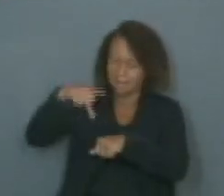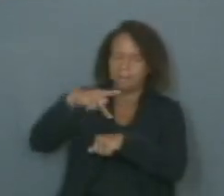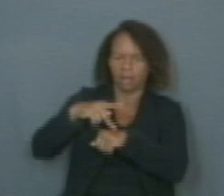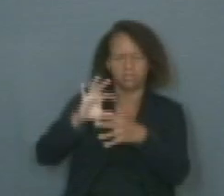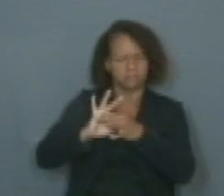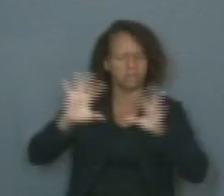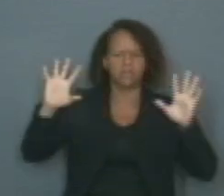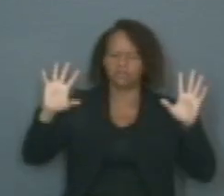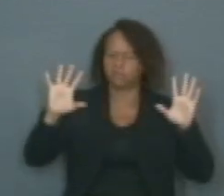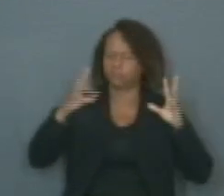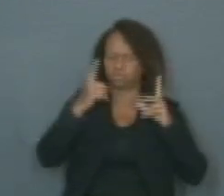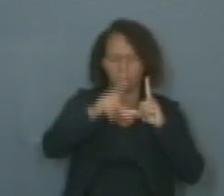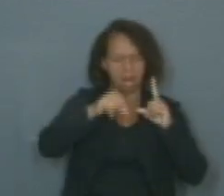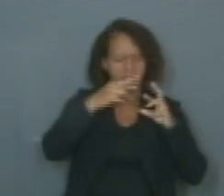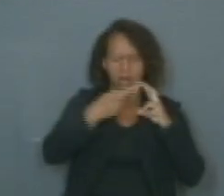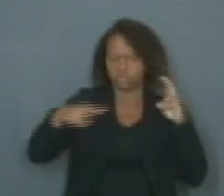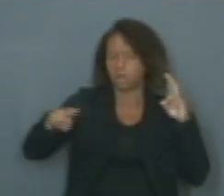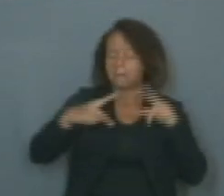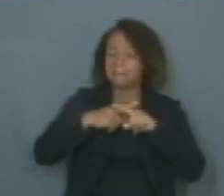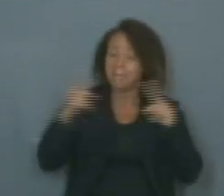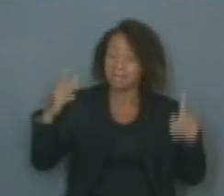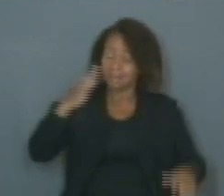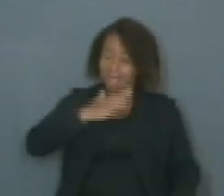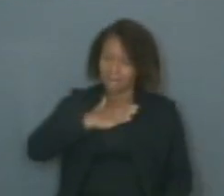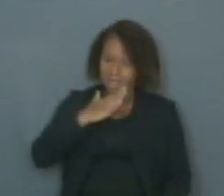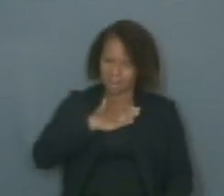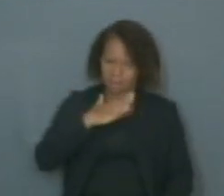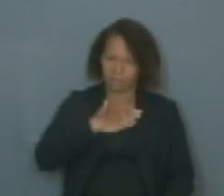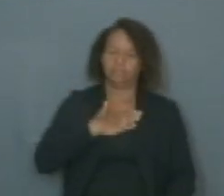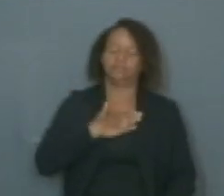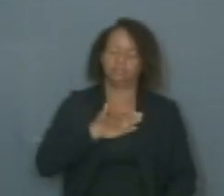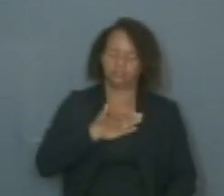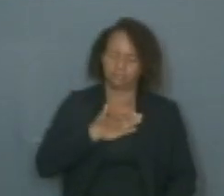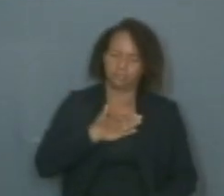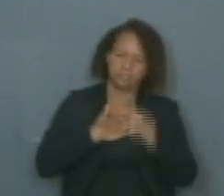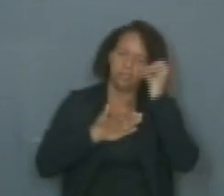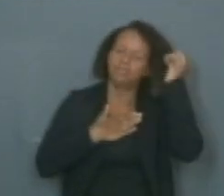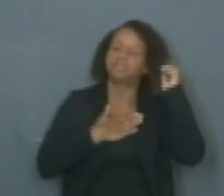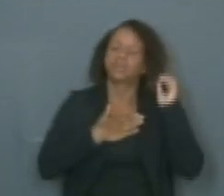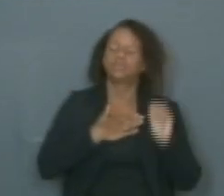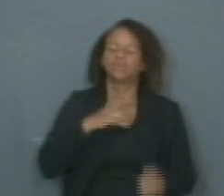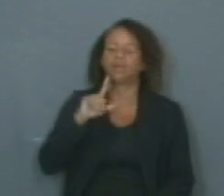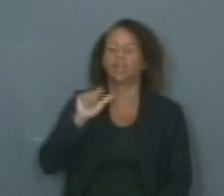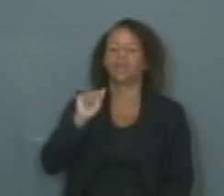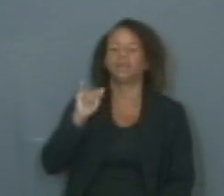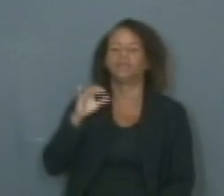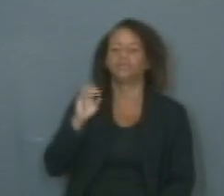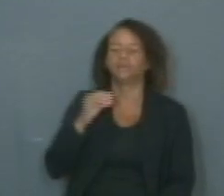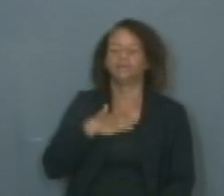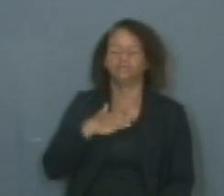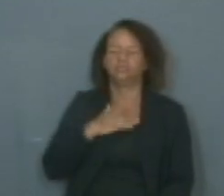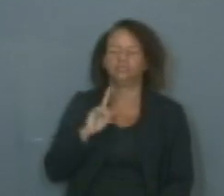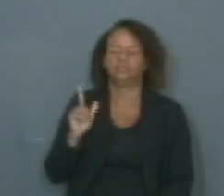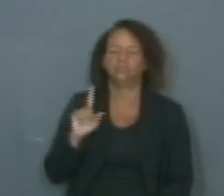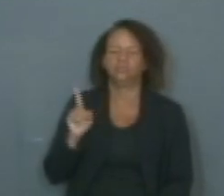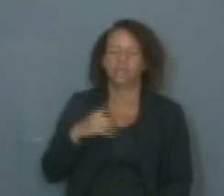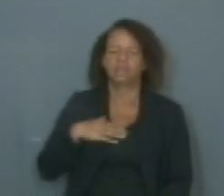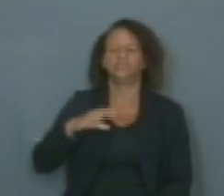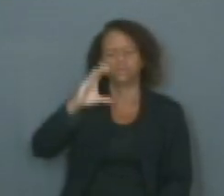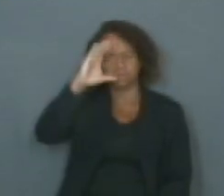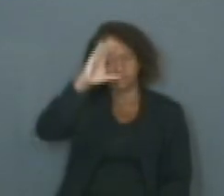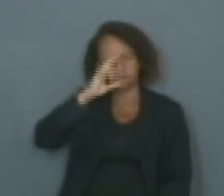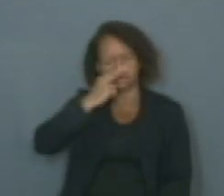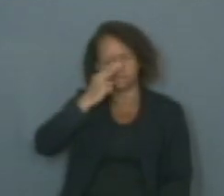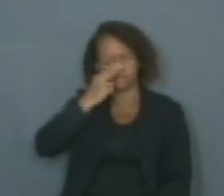laico. Mas eu não sou laico. Eu sou